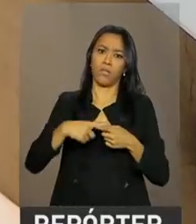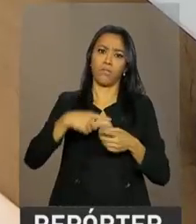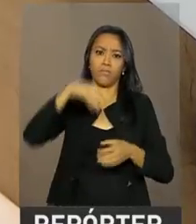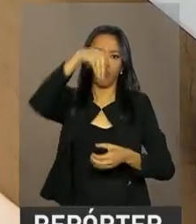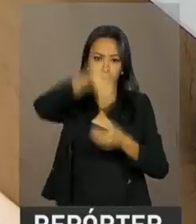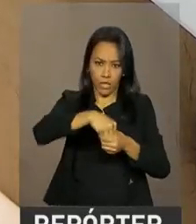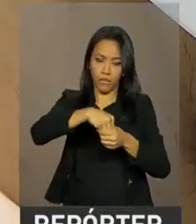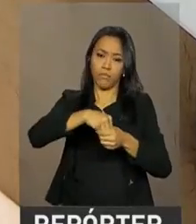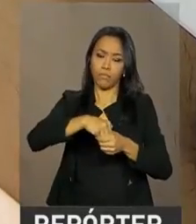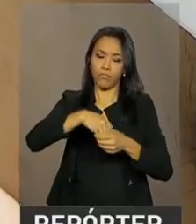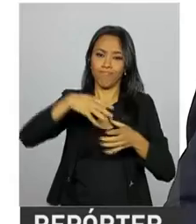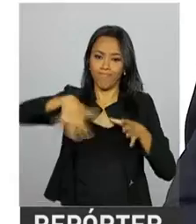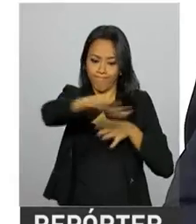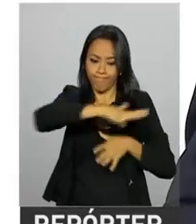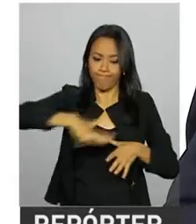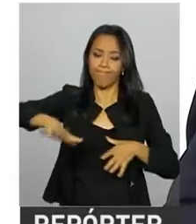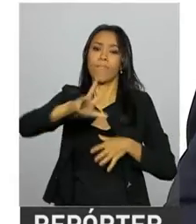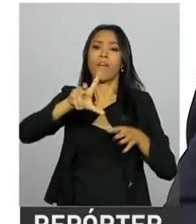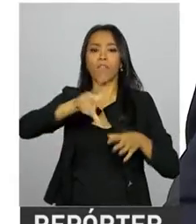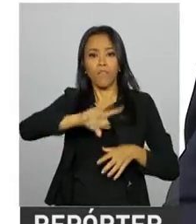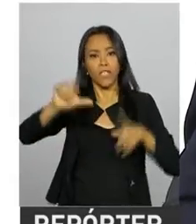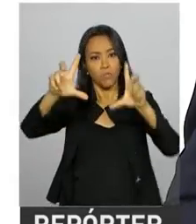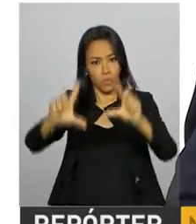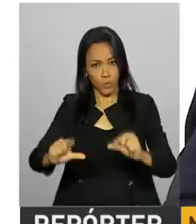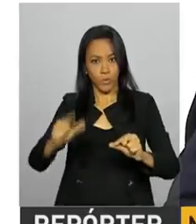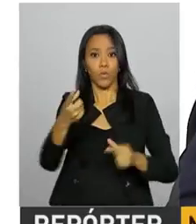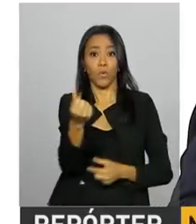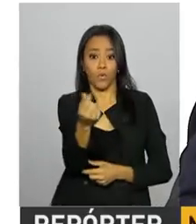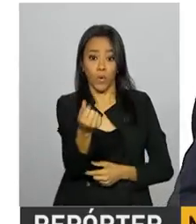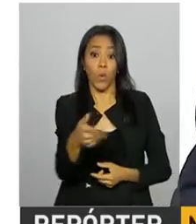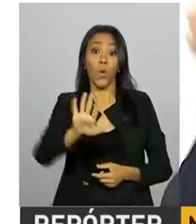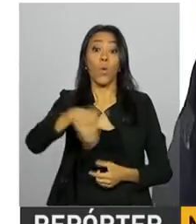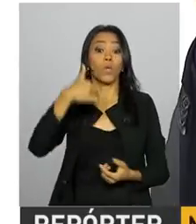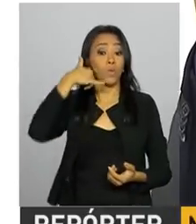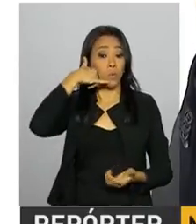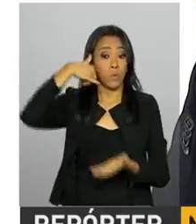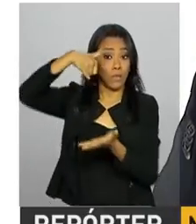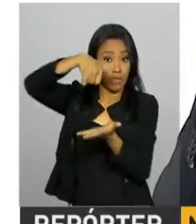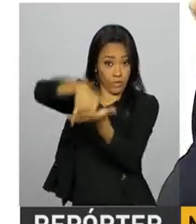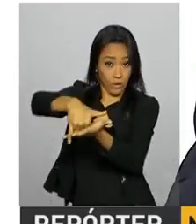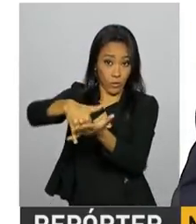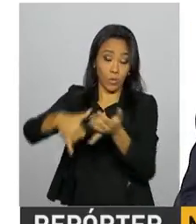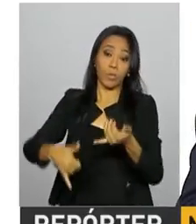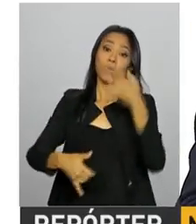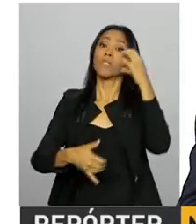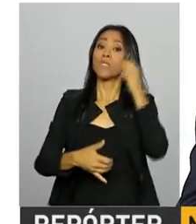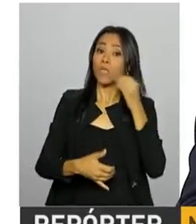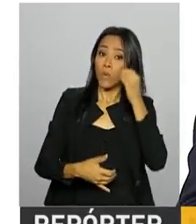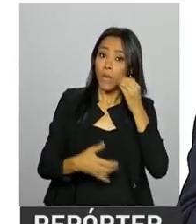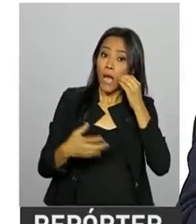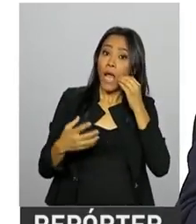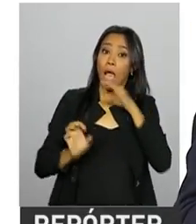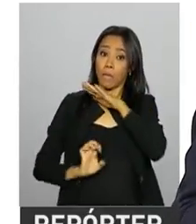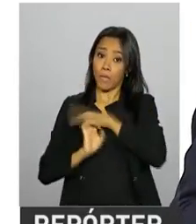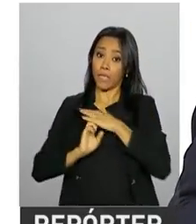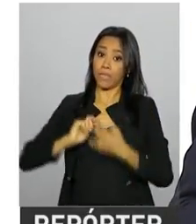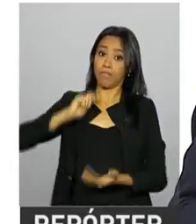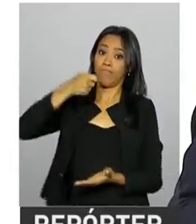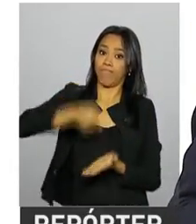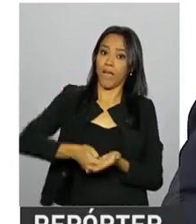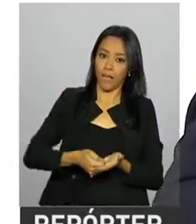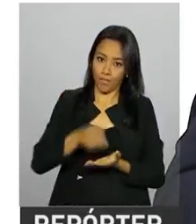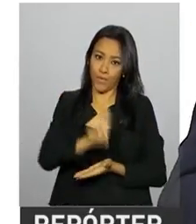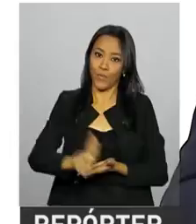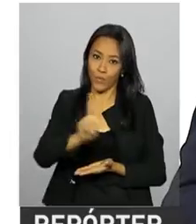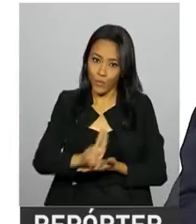moby não diminuir quando você faz uma ligação de um telefone fixo para um celular a operadora paga pelo uso da rede móvel